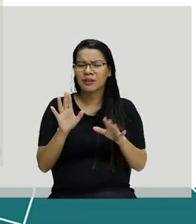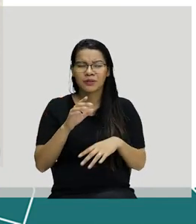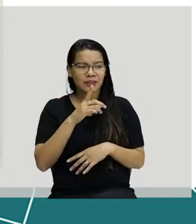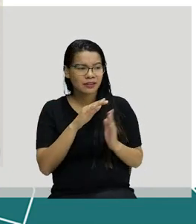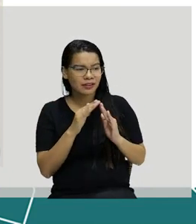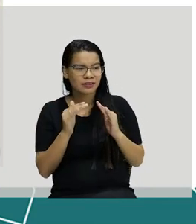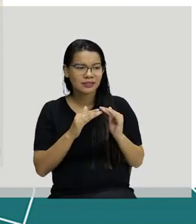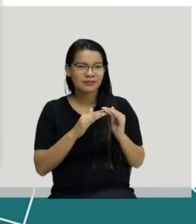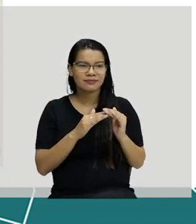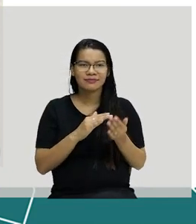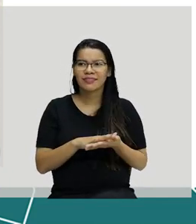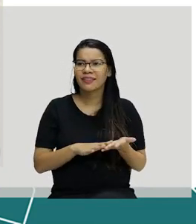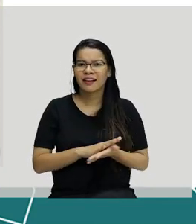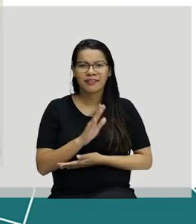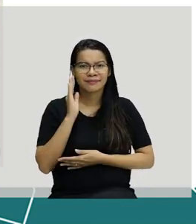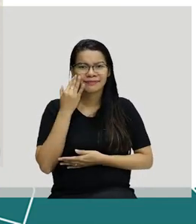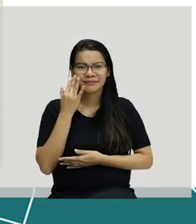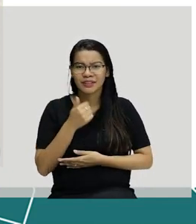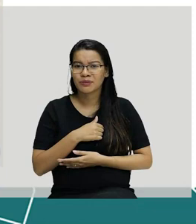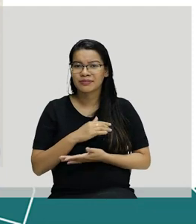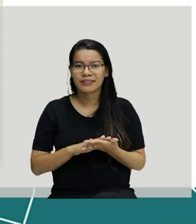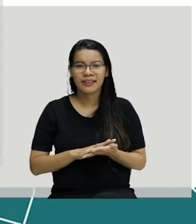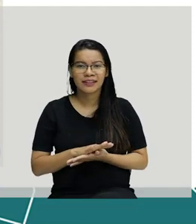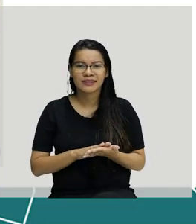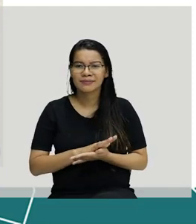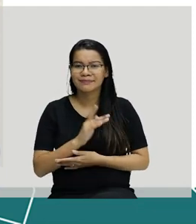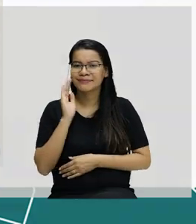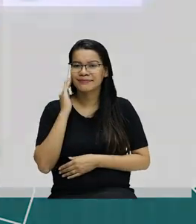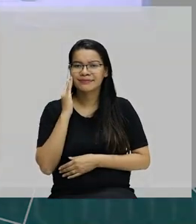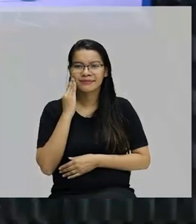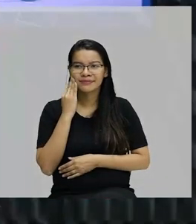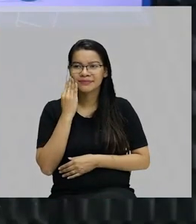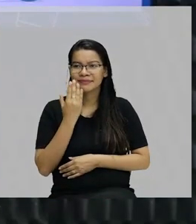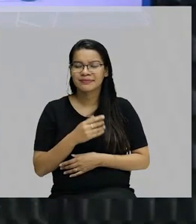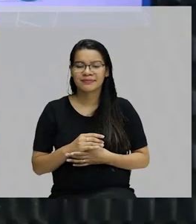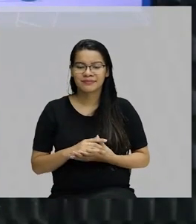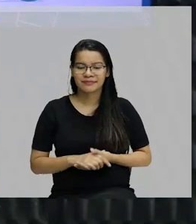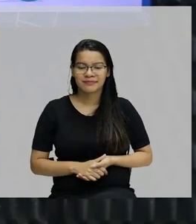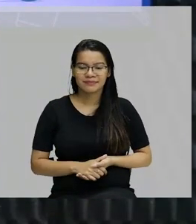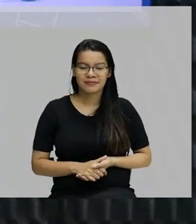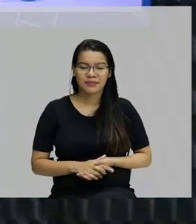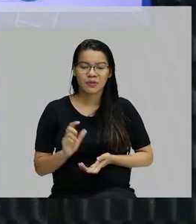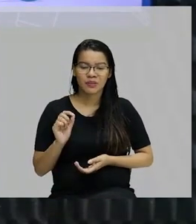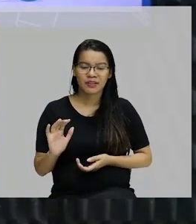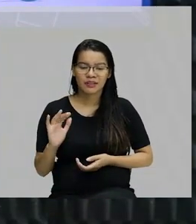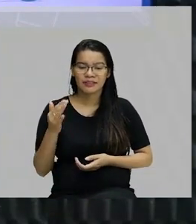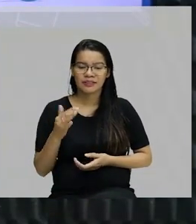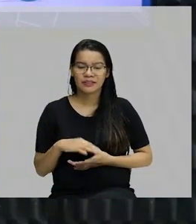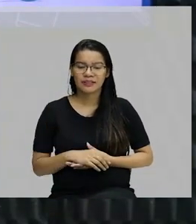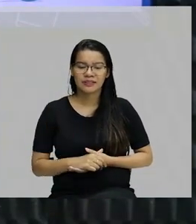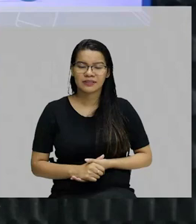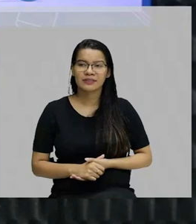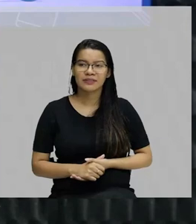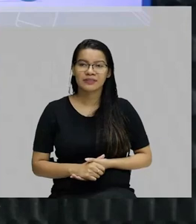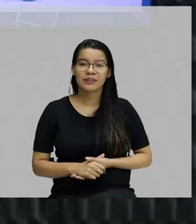casa entendi nada nem eu não entendi nada Confessa para vocês que acabei não entendendo nada o que aconteceu turma falta